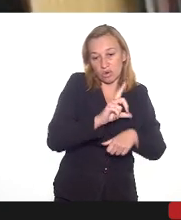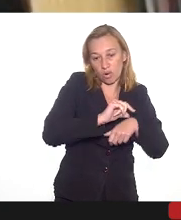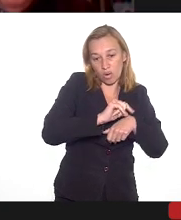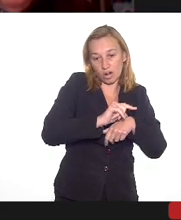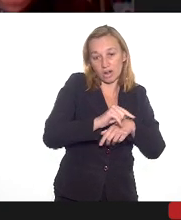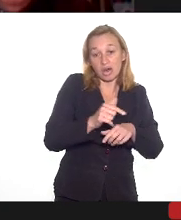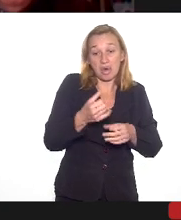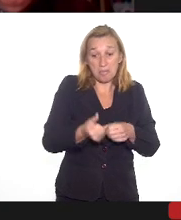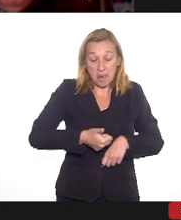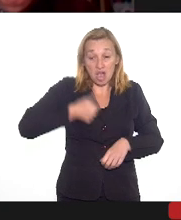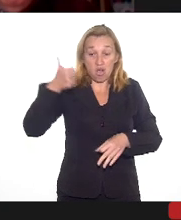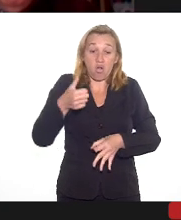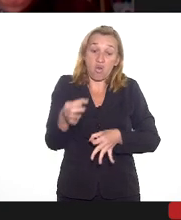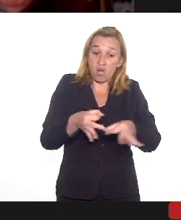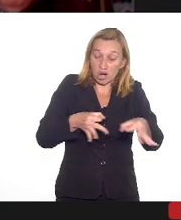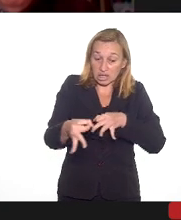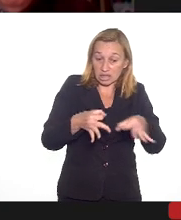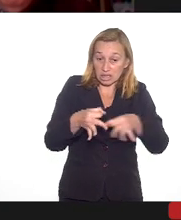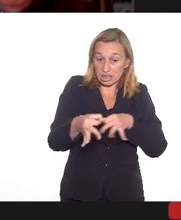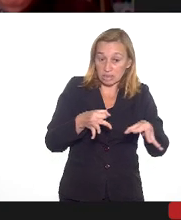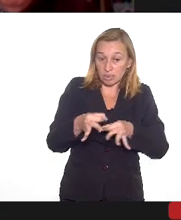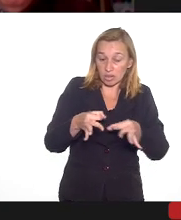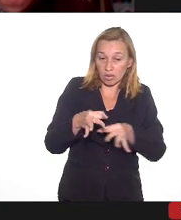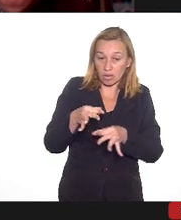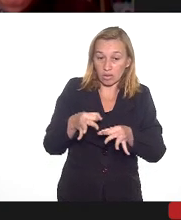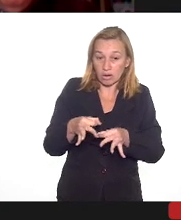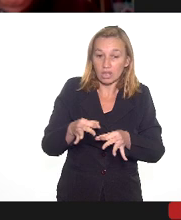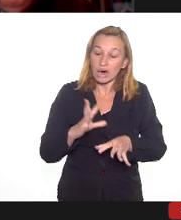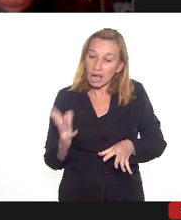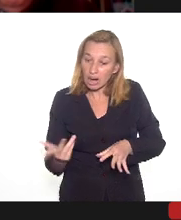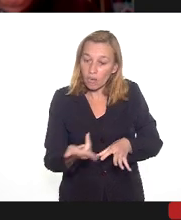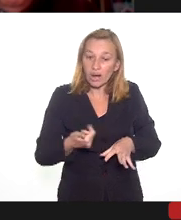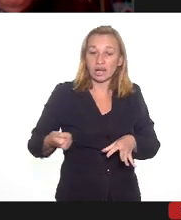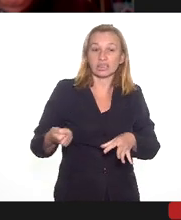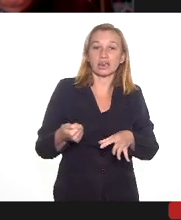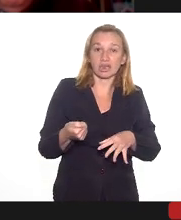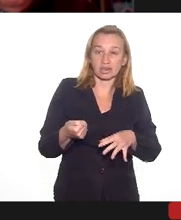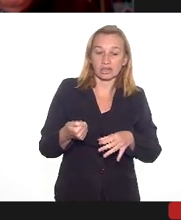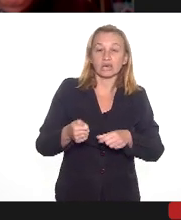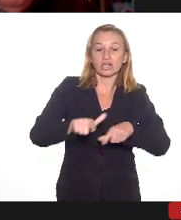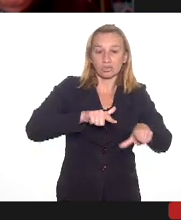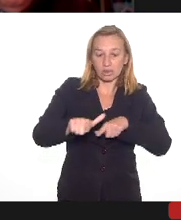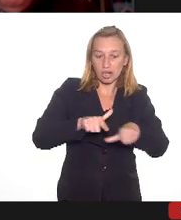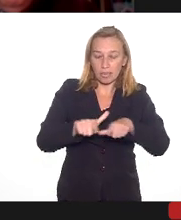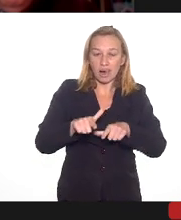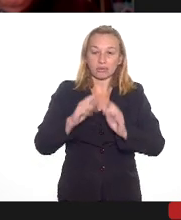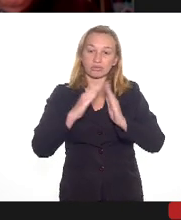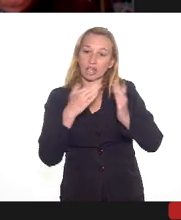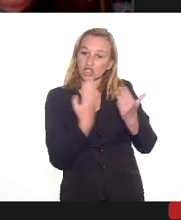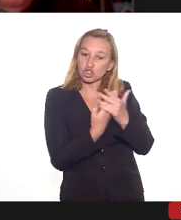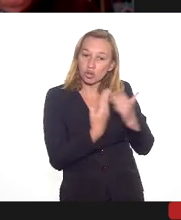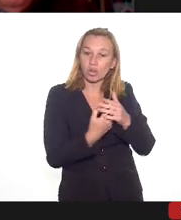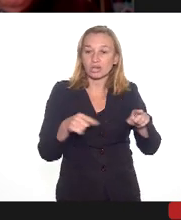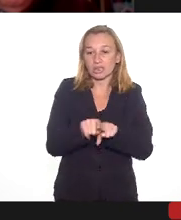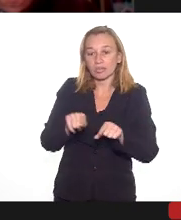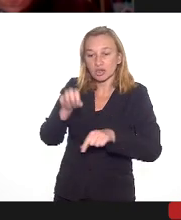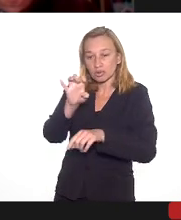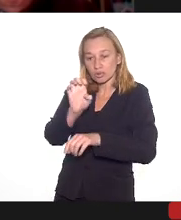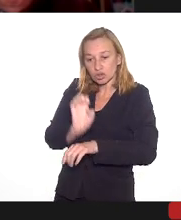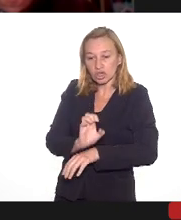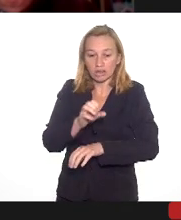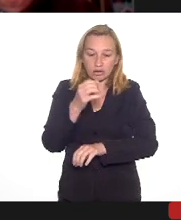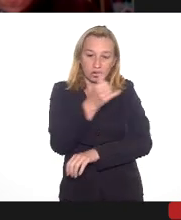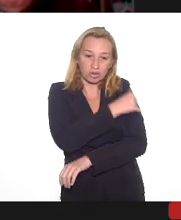unidade escolar e seguramente reflete no resultado da qualidade do trabalho da escola e do Estado do Rio de Janeiro.